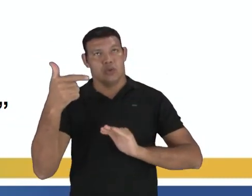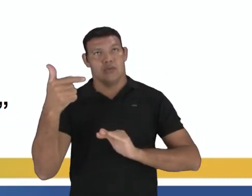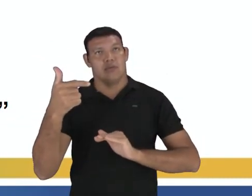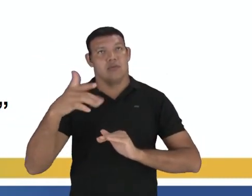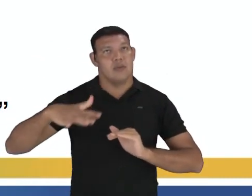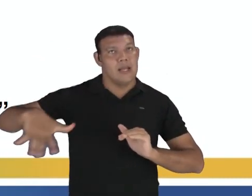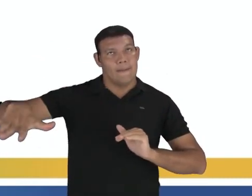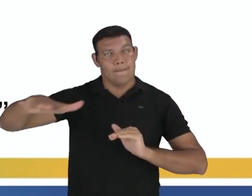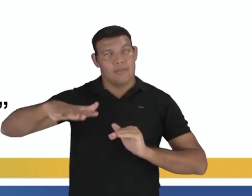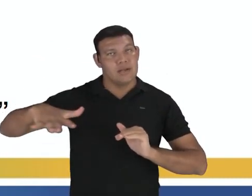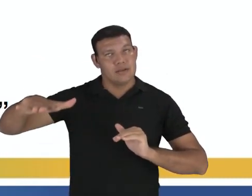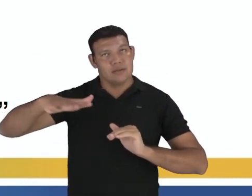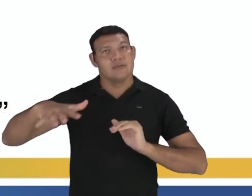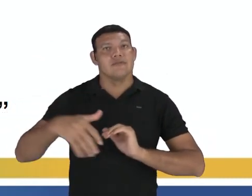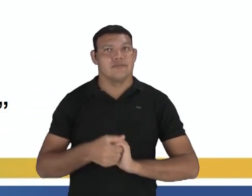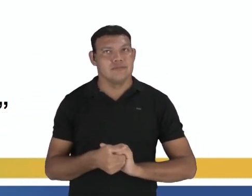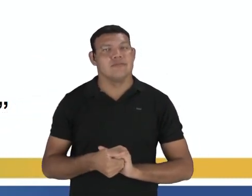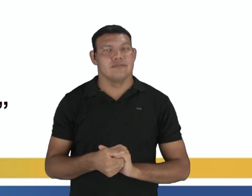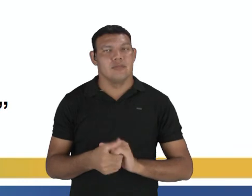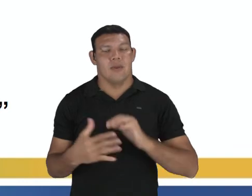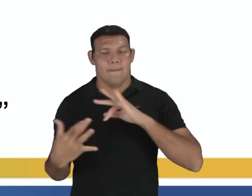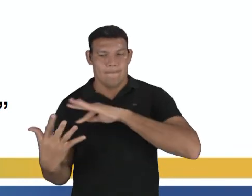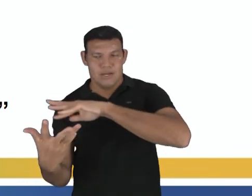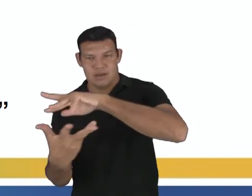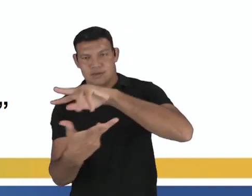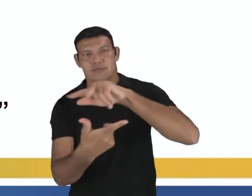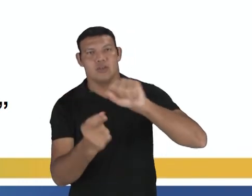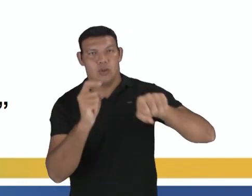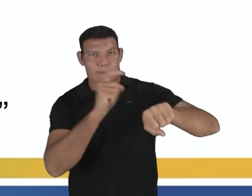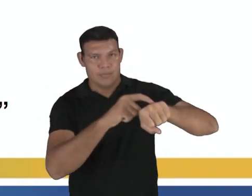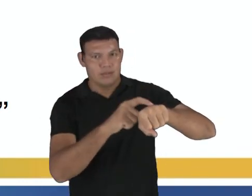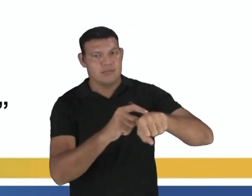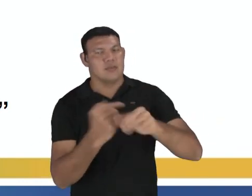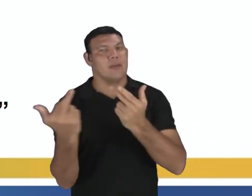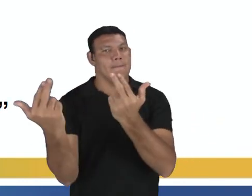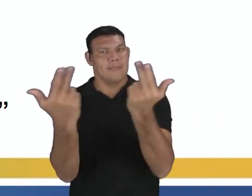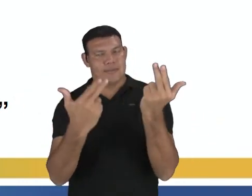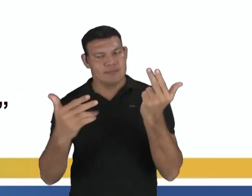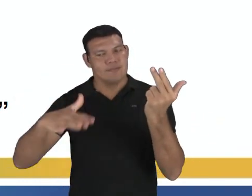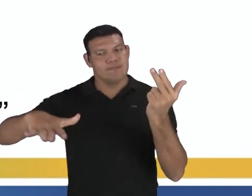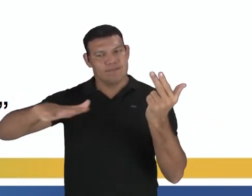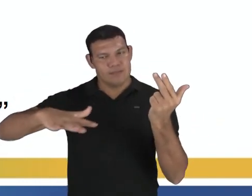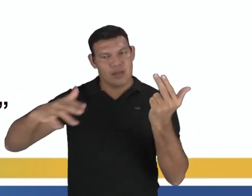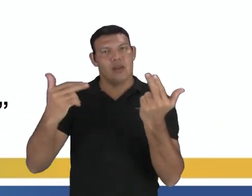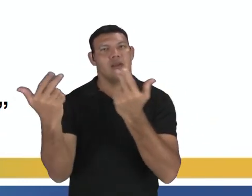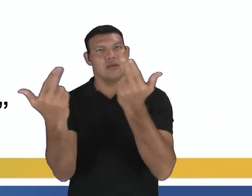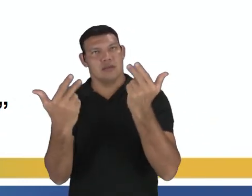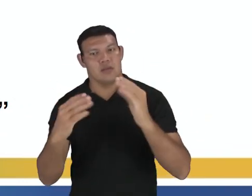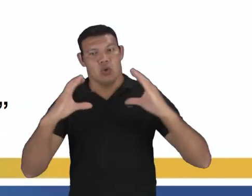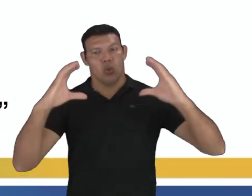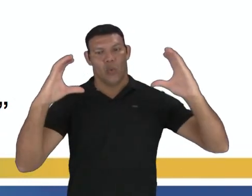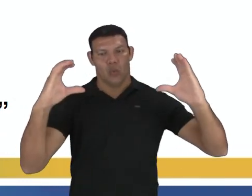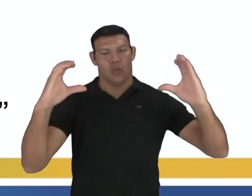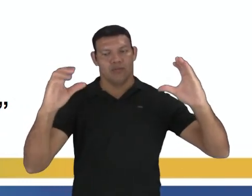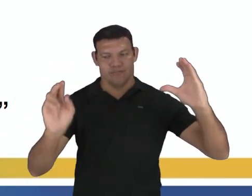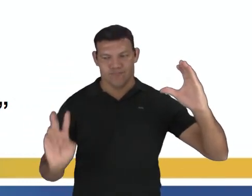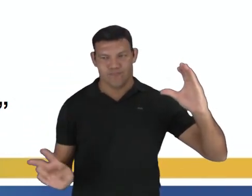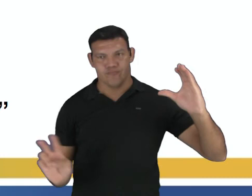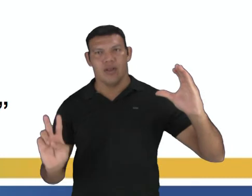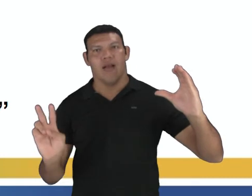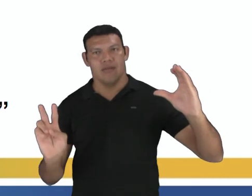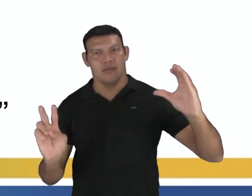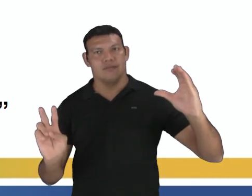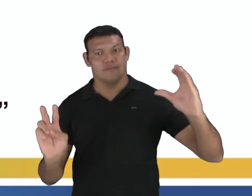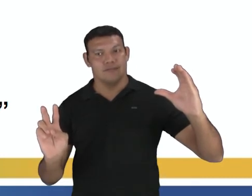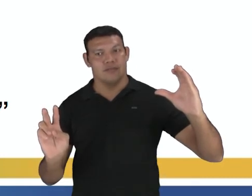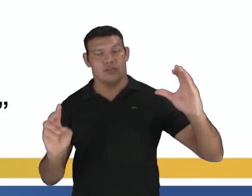o tempo, se eu pegar um tempo igual ao planeta, ele vai varrer áreas iguais nesse mesmo tempo. Isso só dá certo por conta dessa diferença